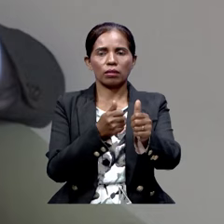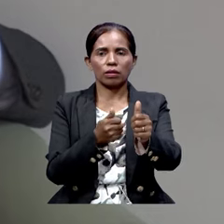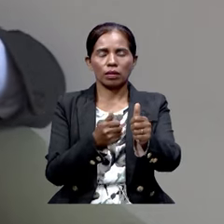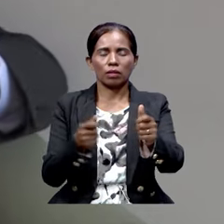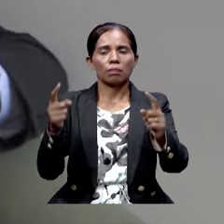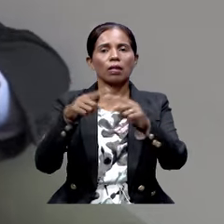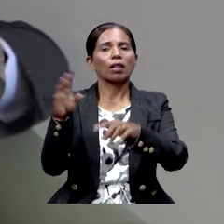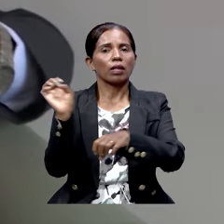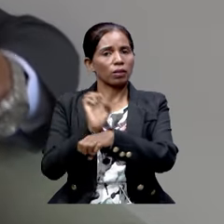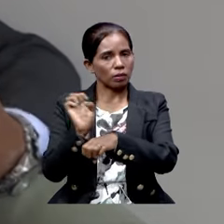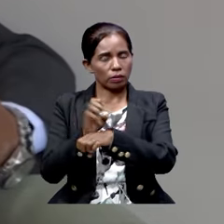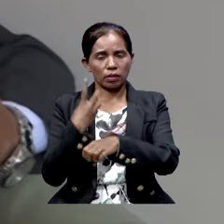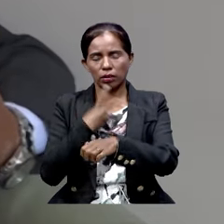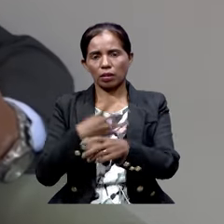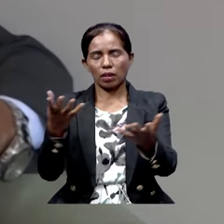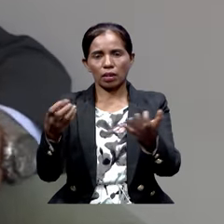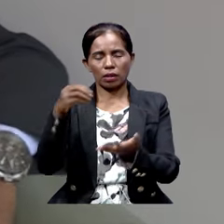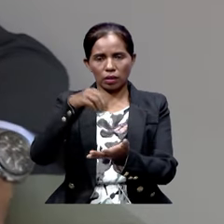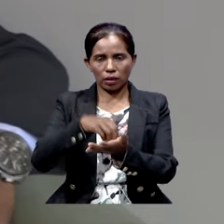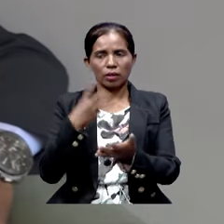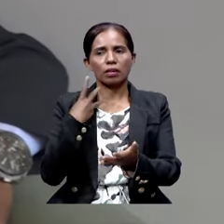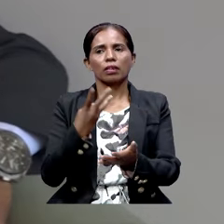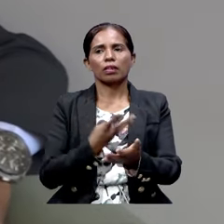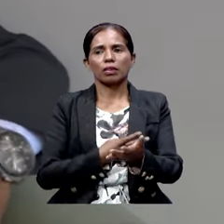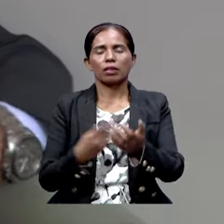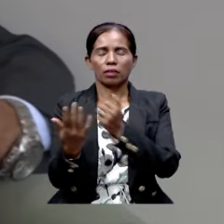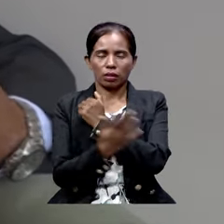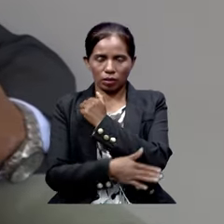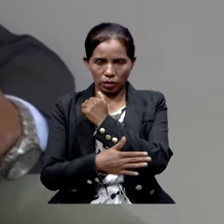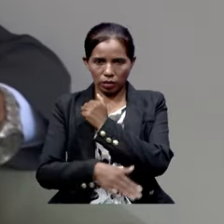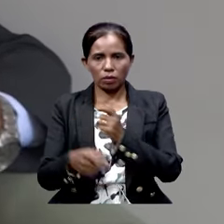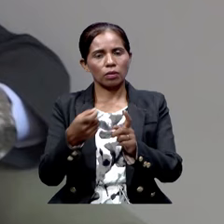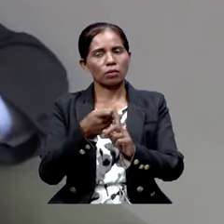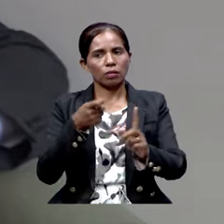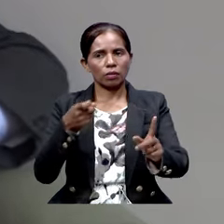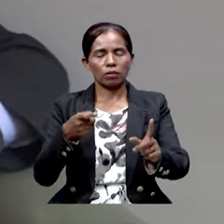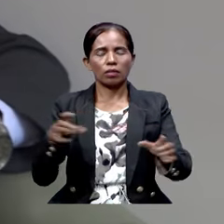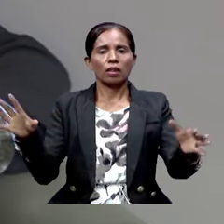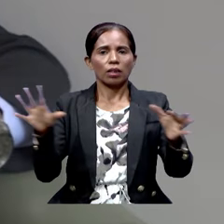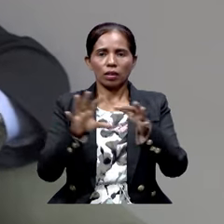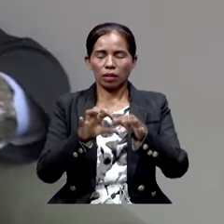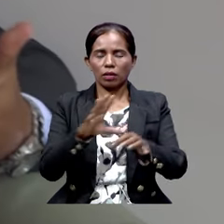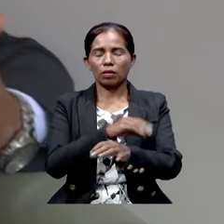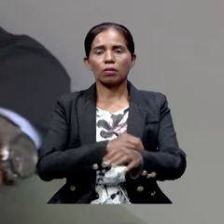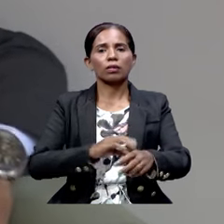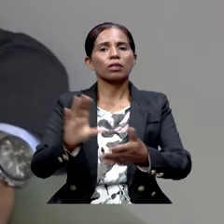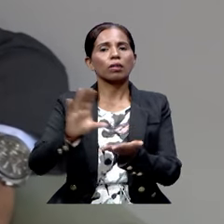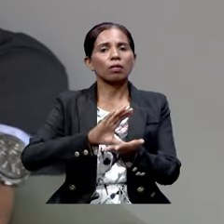pilar econômico na pema kita karak fundamenta e tenenia nação, li usi ligação comércio na